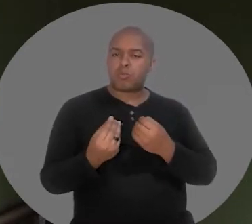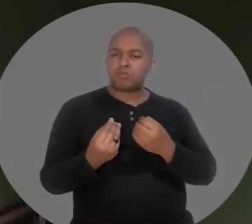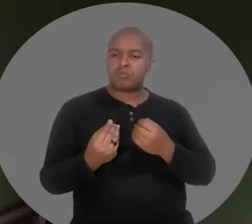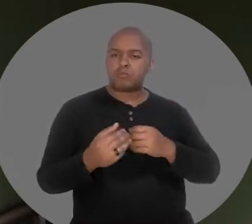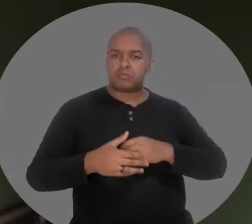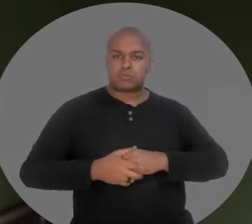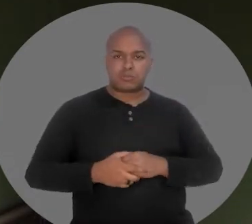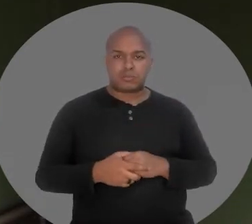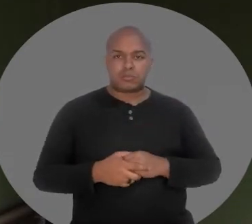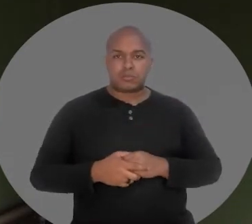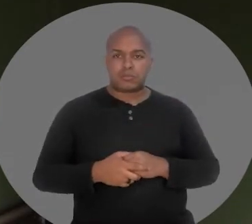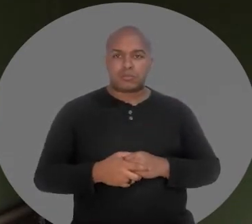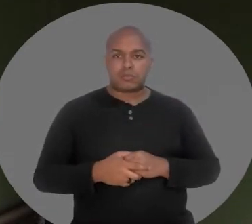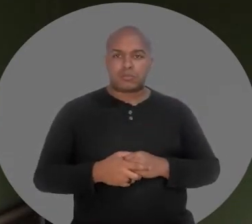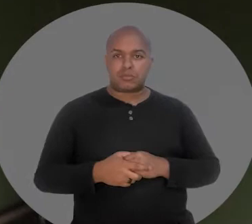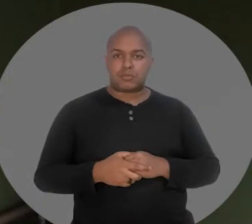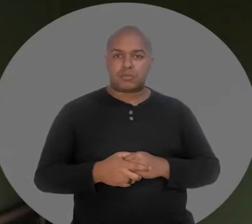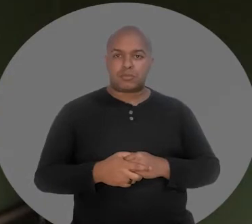uma forma